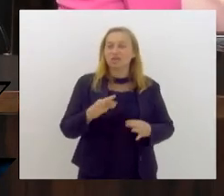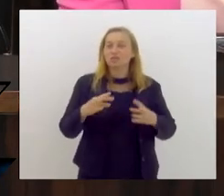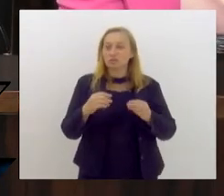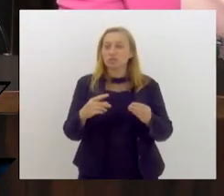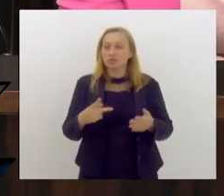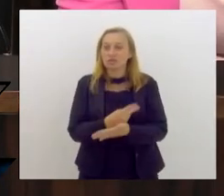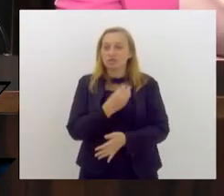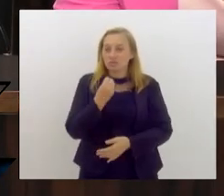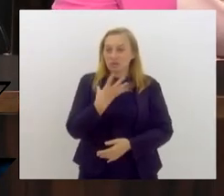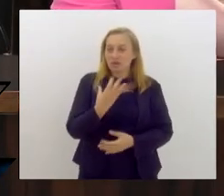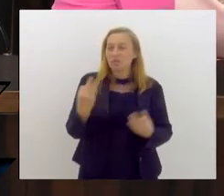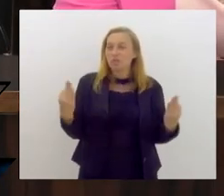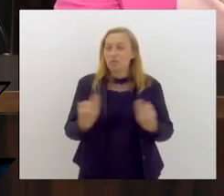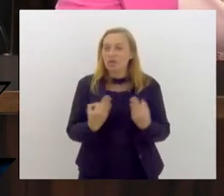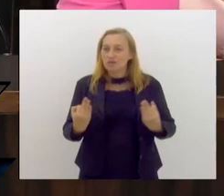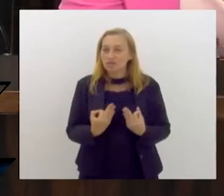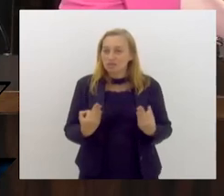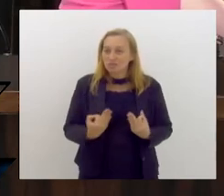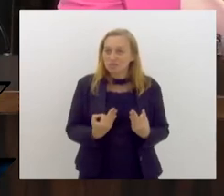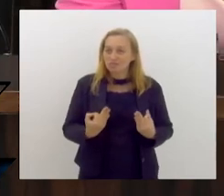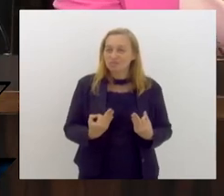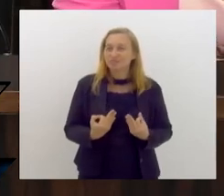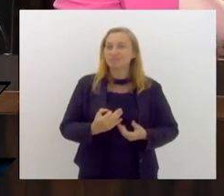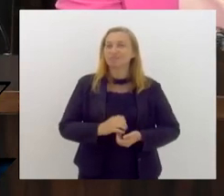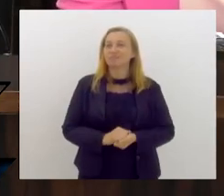vai fazer um ótimo